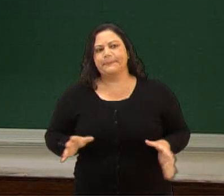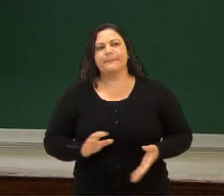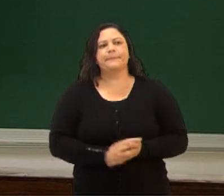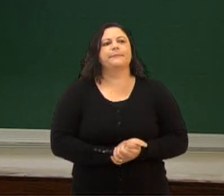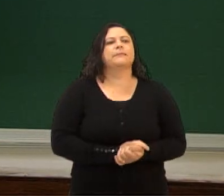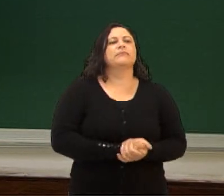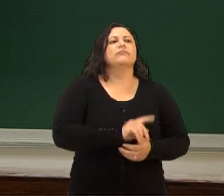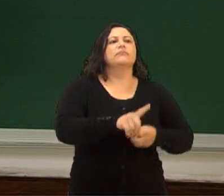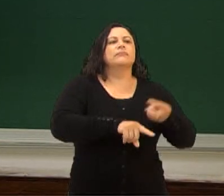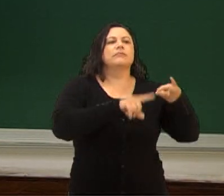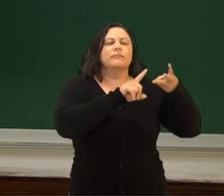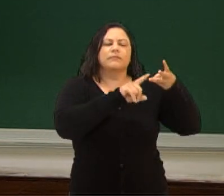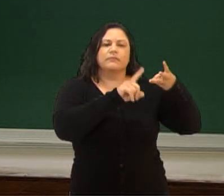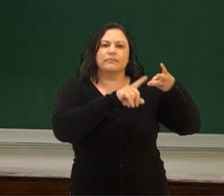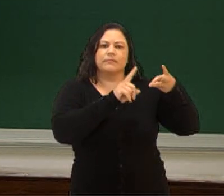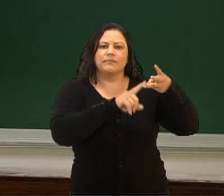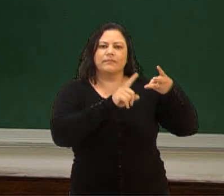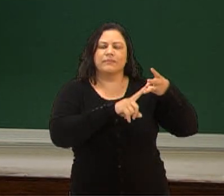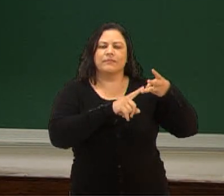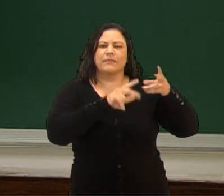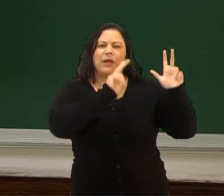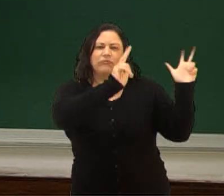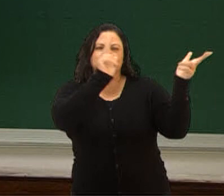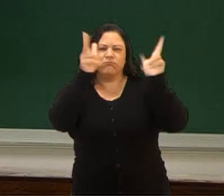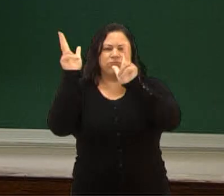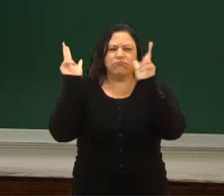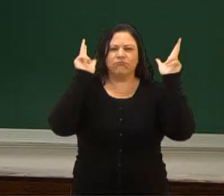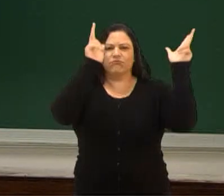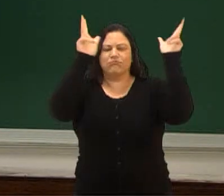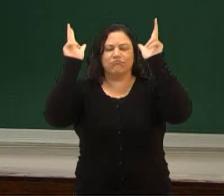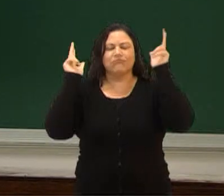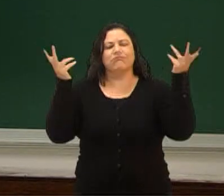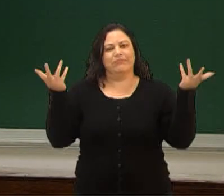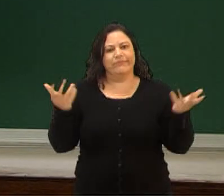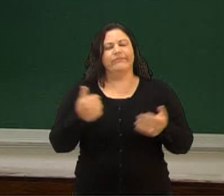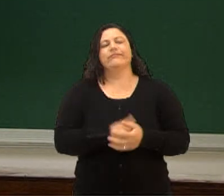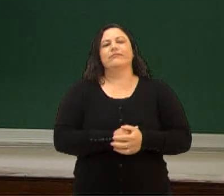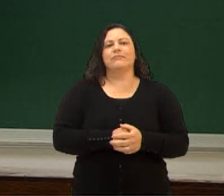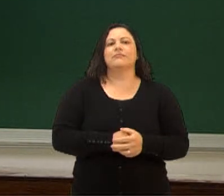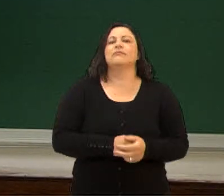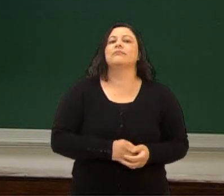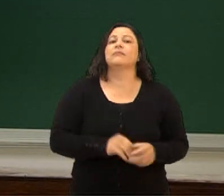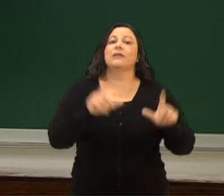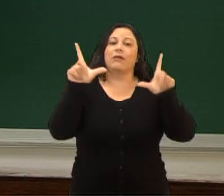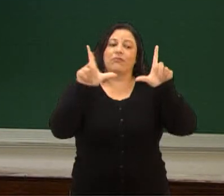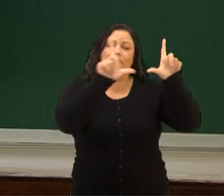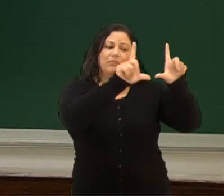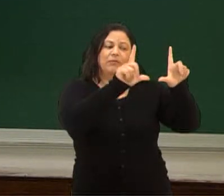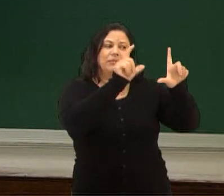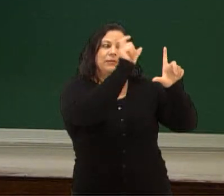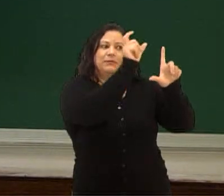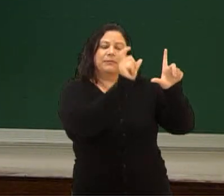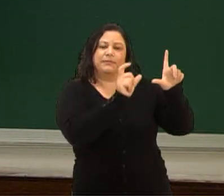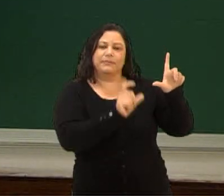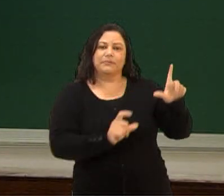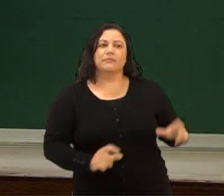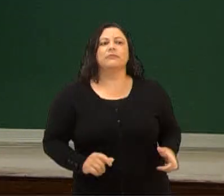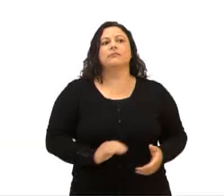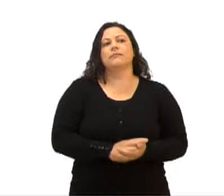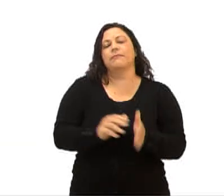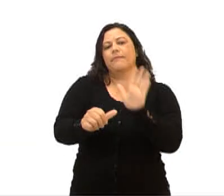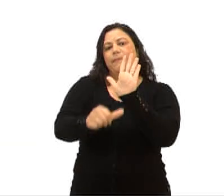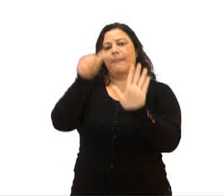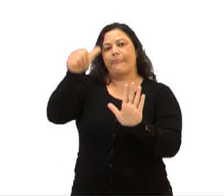E mischief, que é travessura. Talvez você não conheça essas palavrinhas, eu coloquei ali, tá? O primeiro, letter